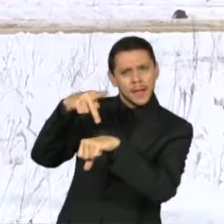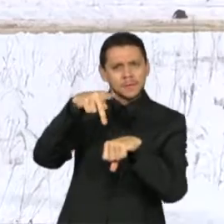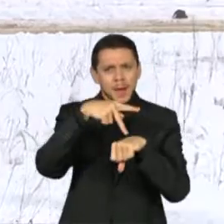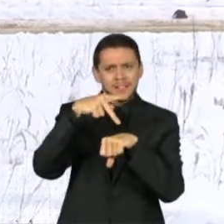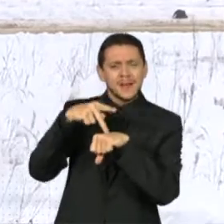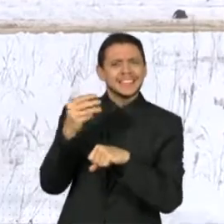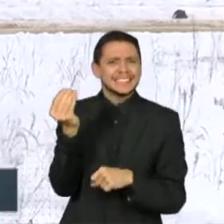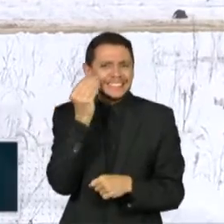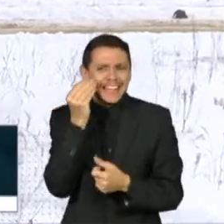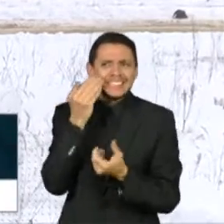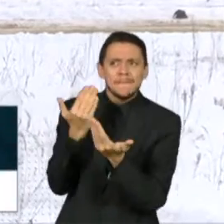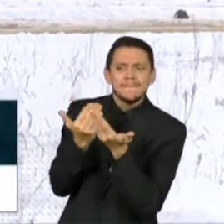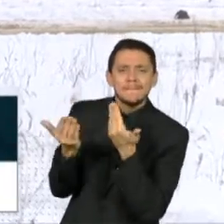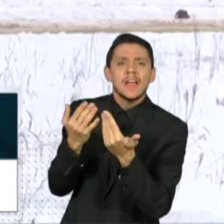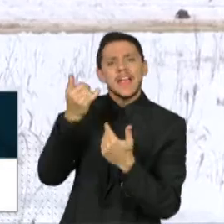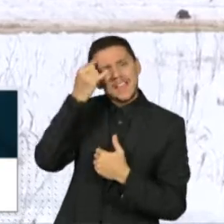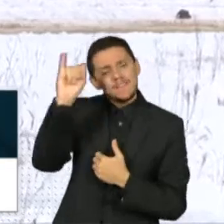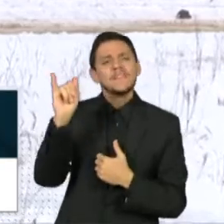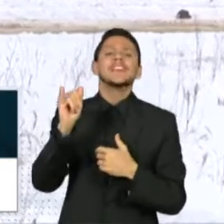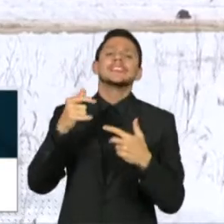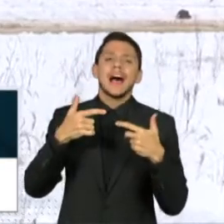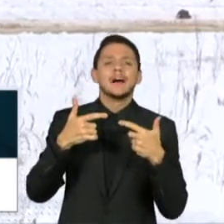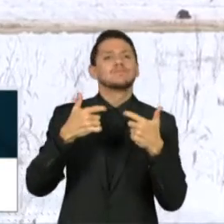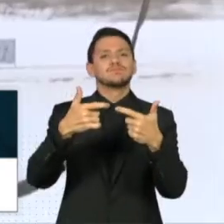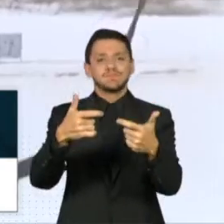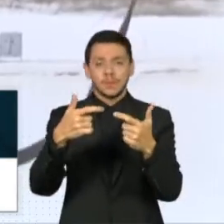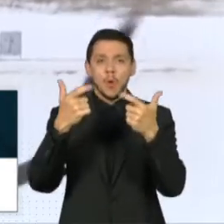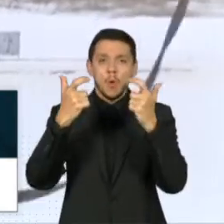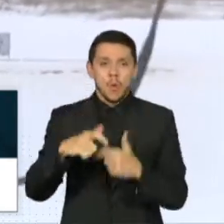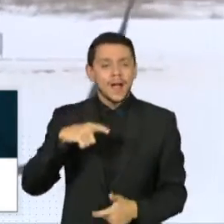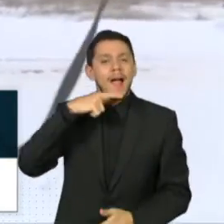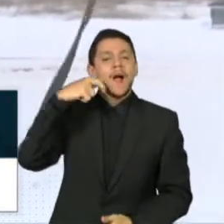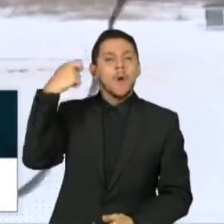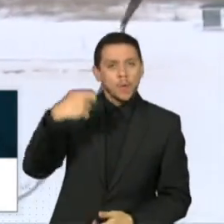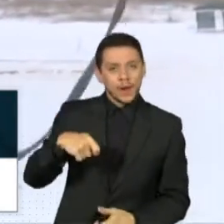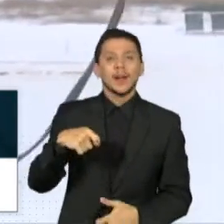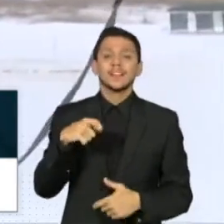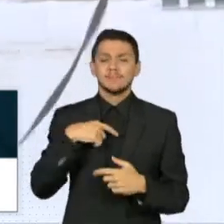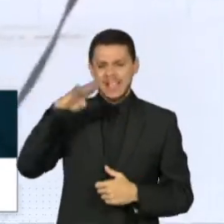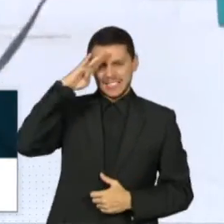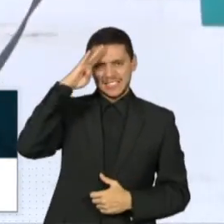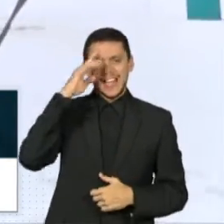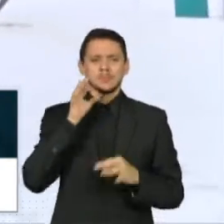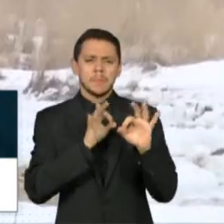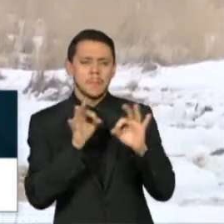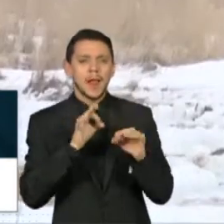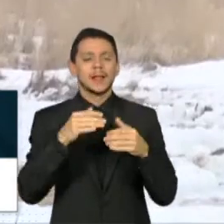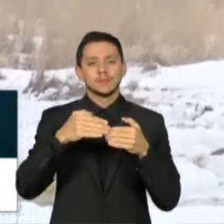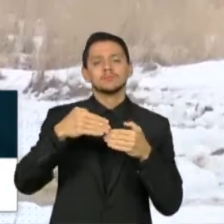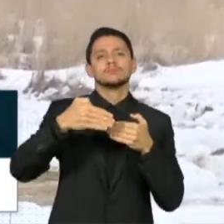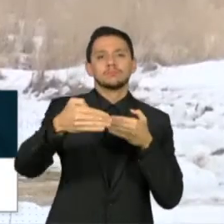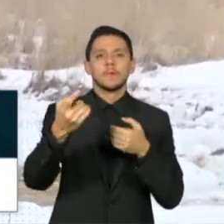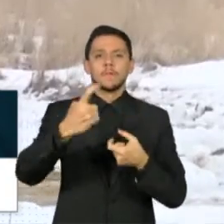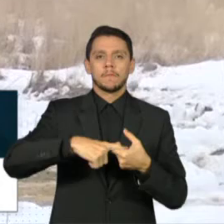para evitar a guerra na Ucrânia. Exércitos estão de prontidão. A gente volta já.